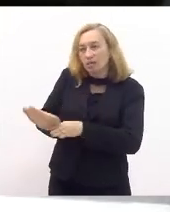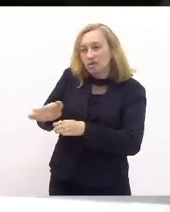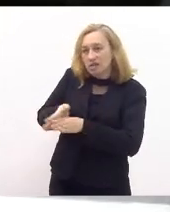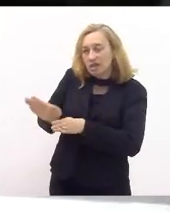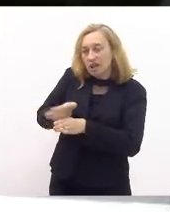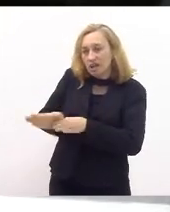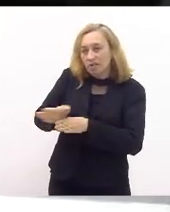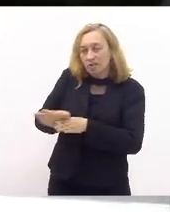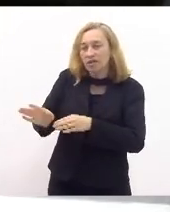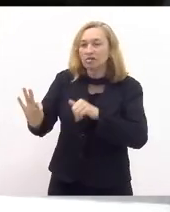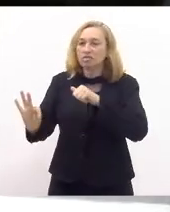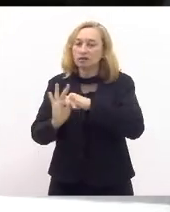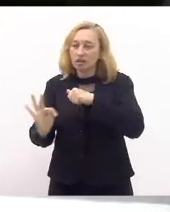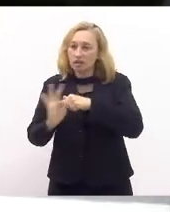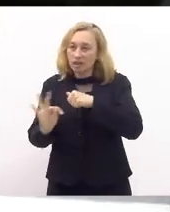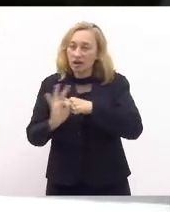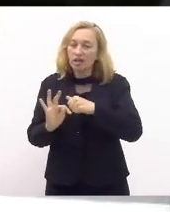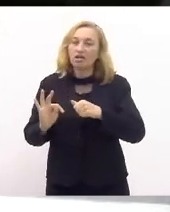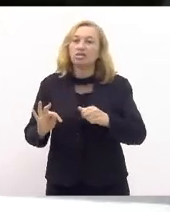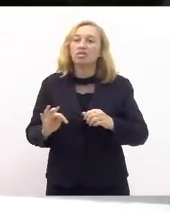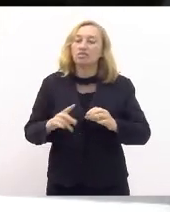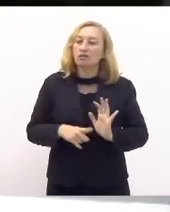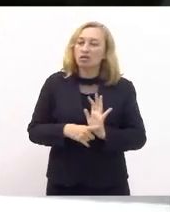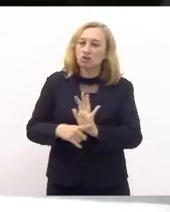em tudo que foi possível aqui, abrilhantando